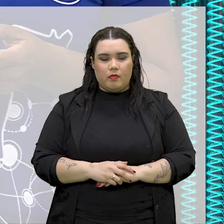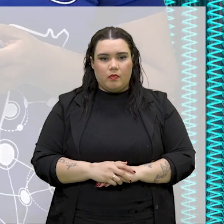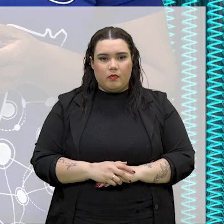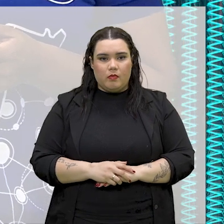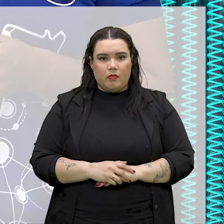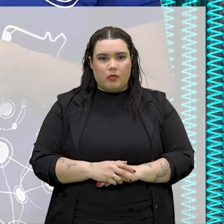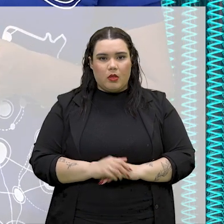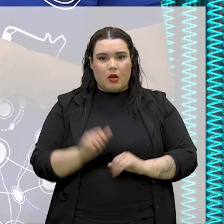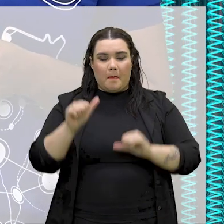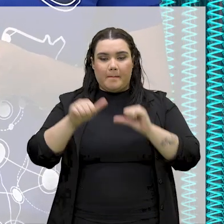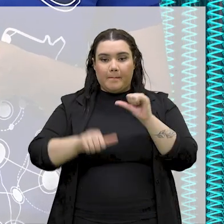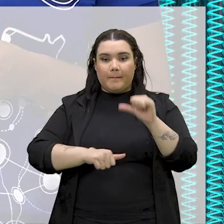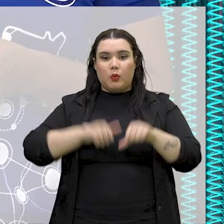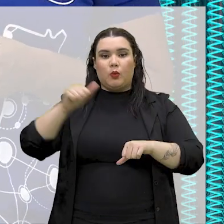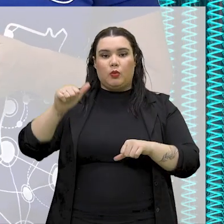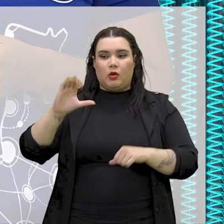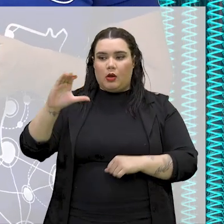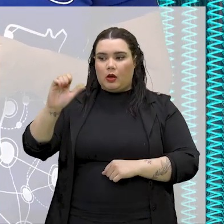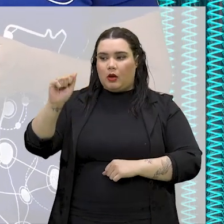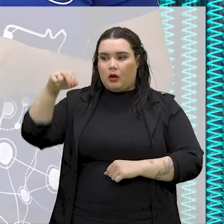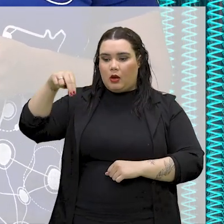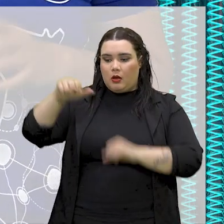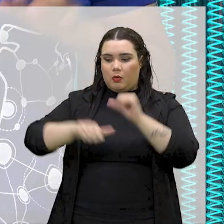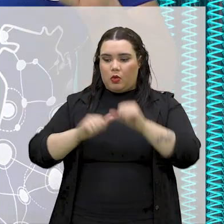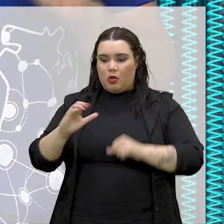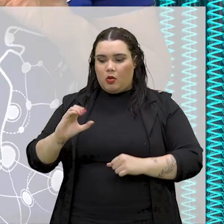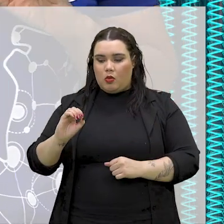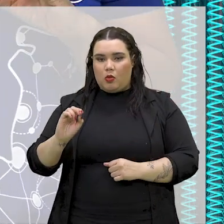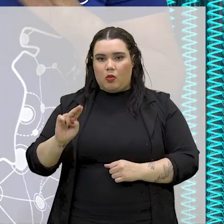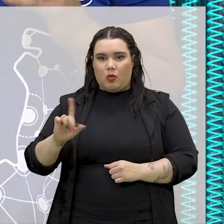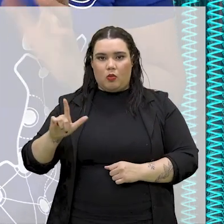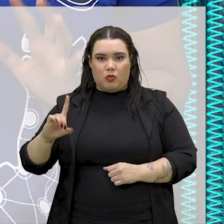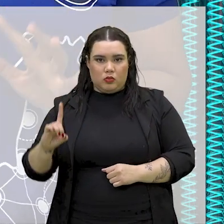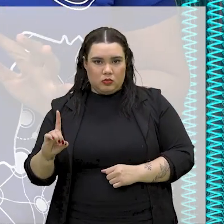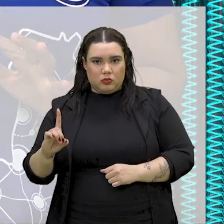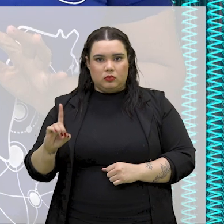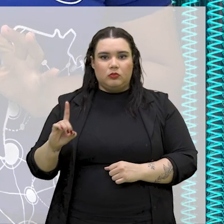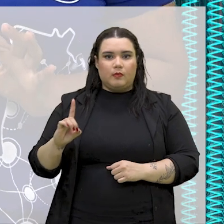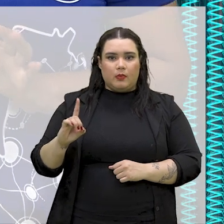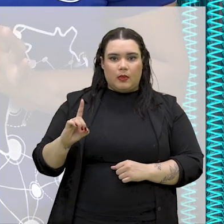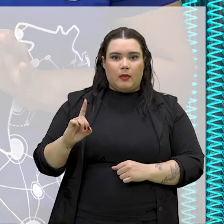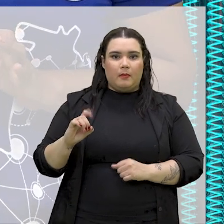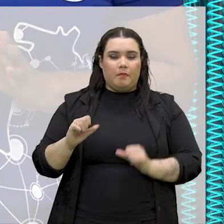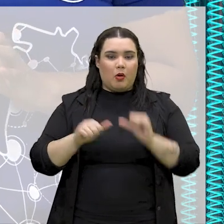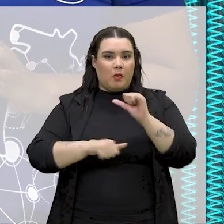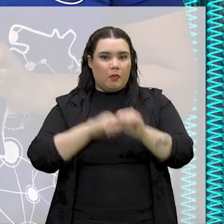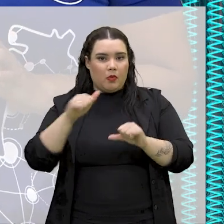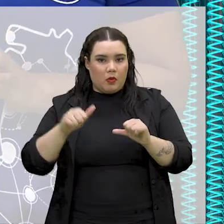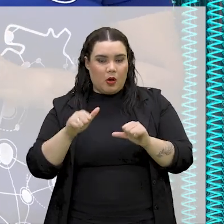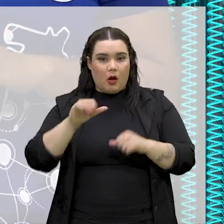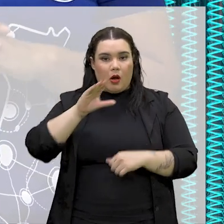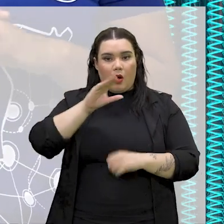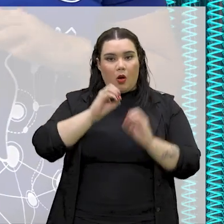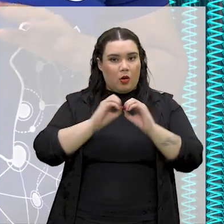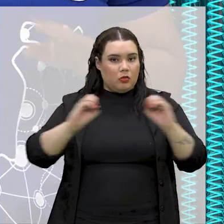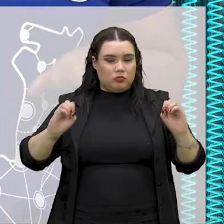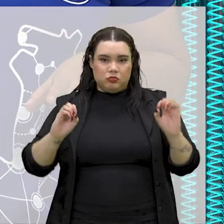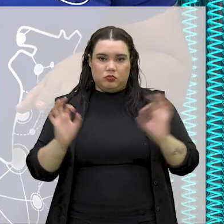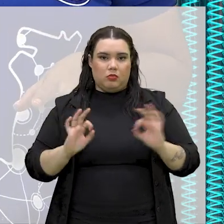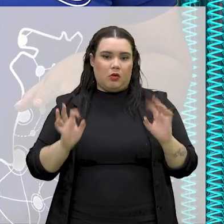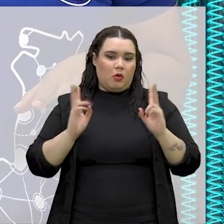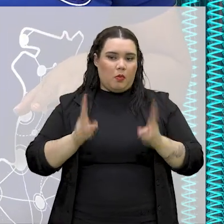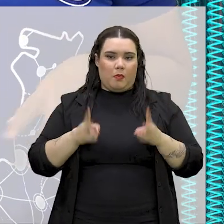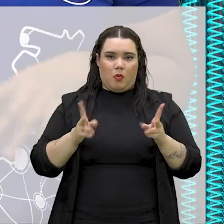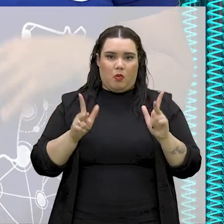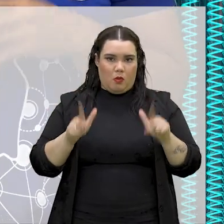eu substituir o can pelo could, não vai modificar a minha oração, ela vai permanecer do